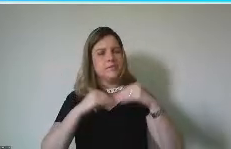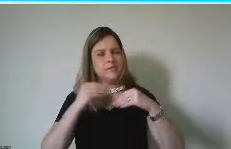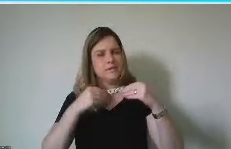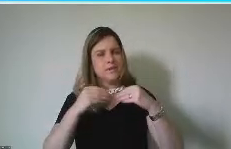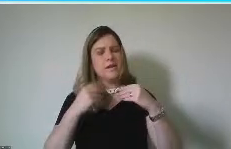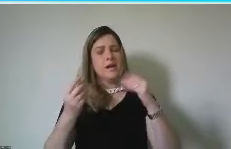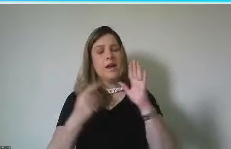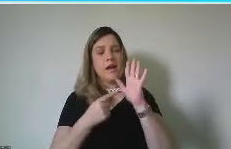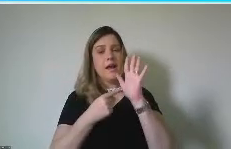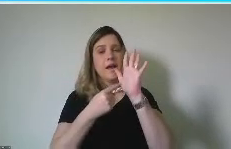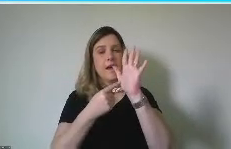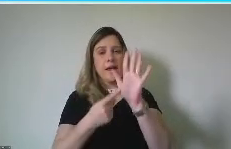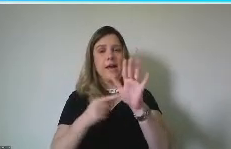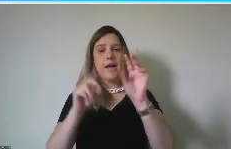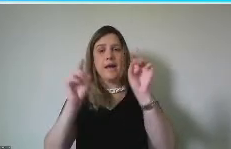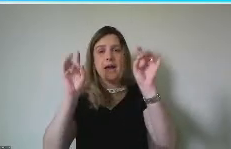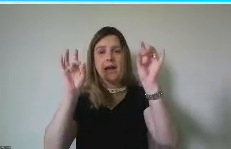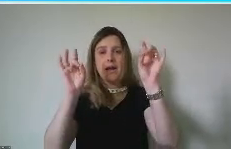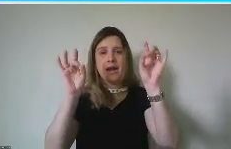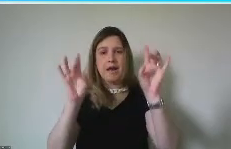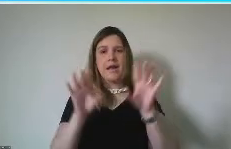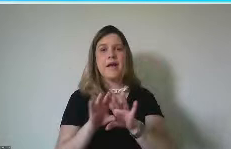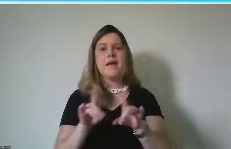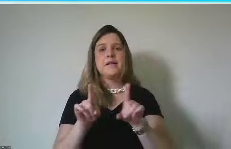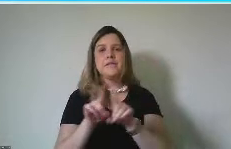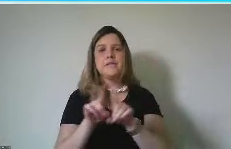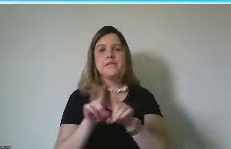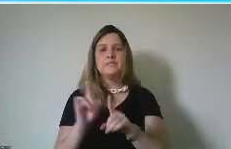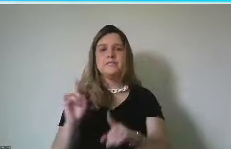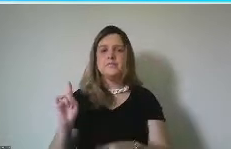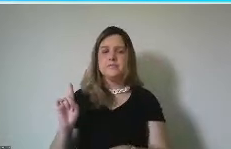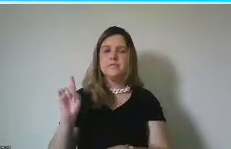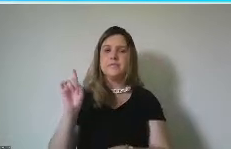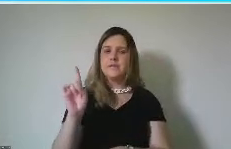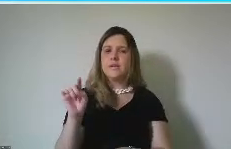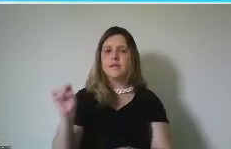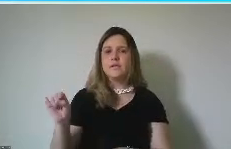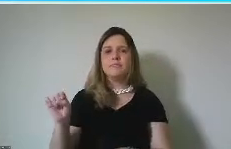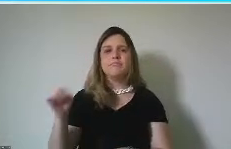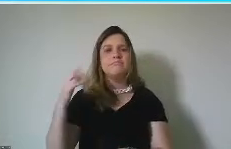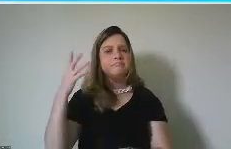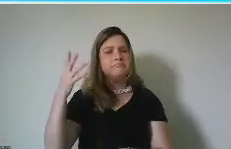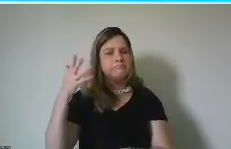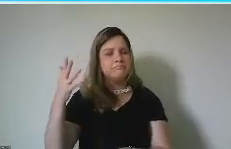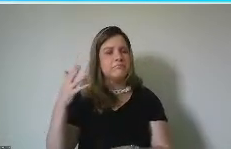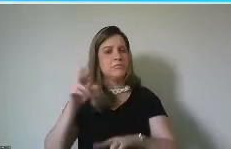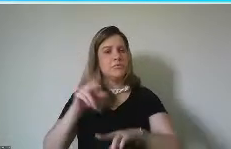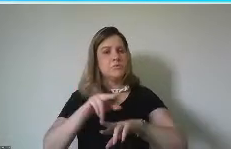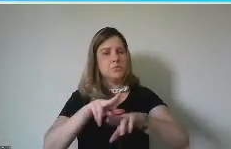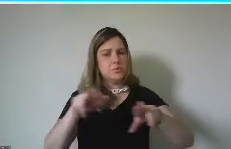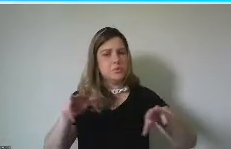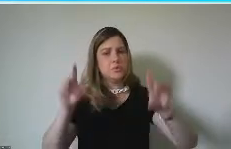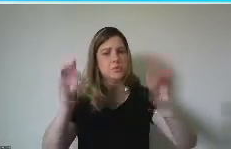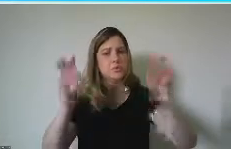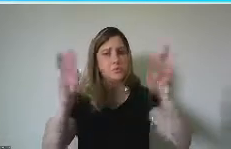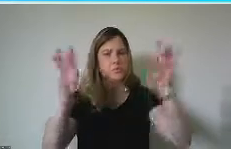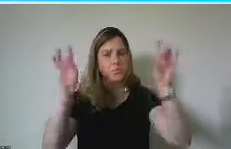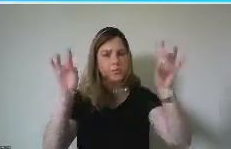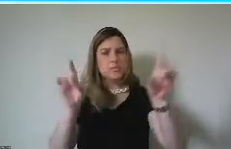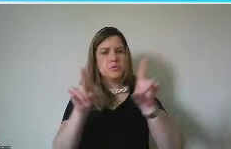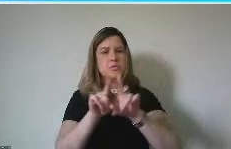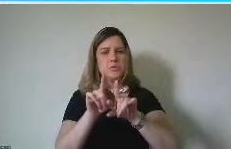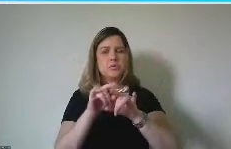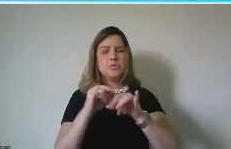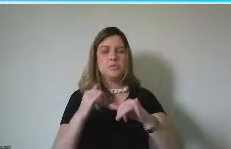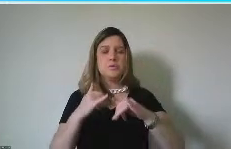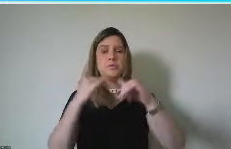especial aqui de Luís Barroso CEO da PSR uma consultoria no setor especializada no setor de energia e